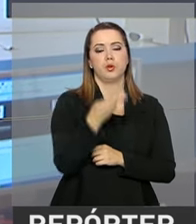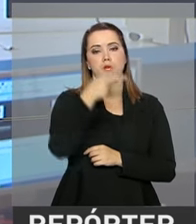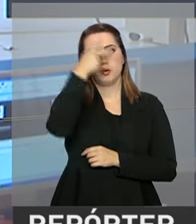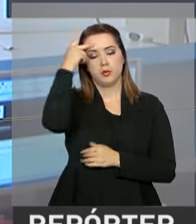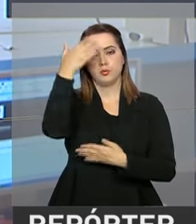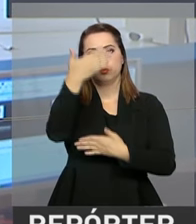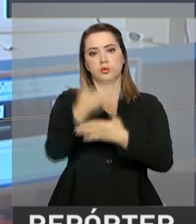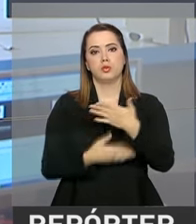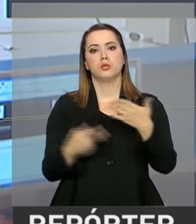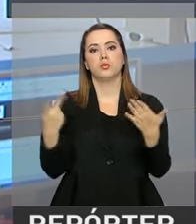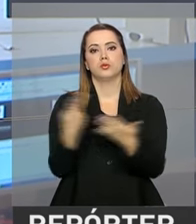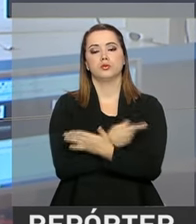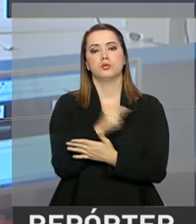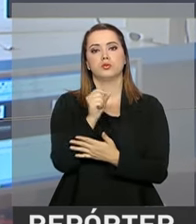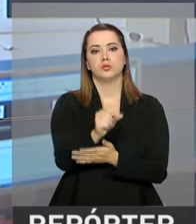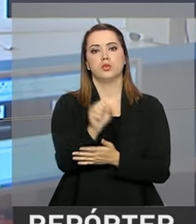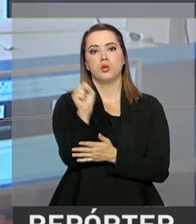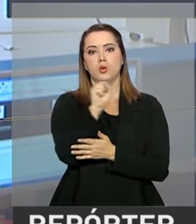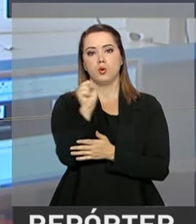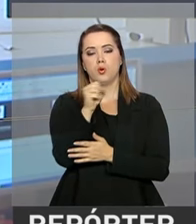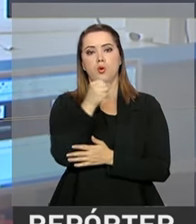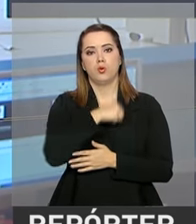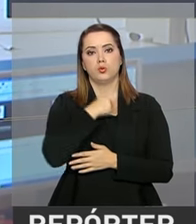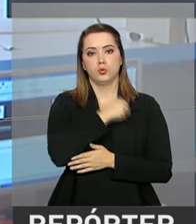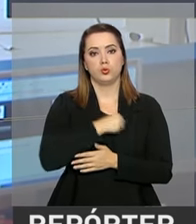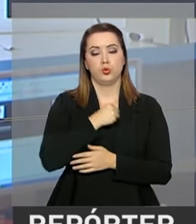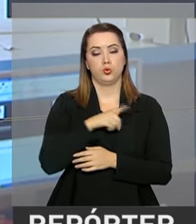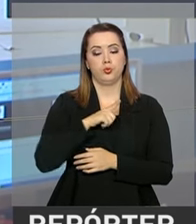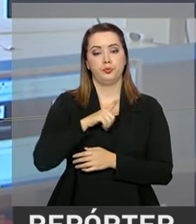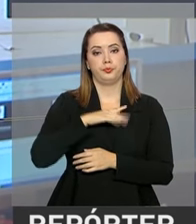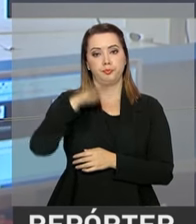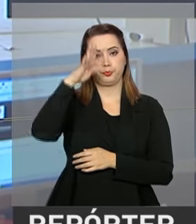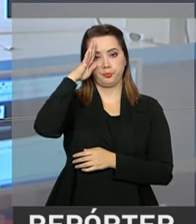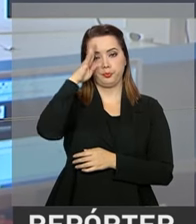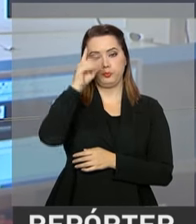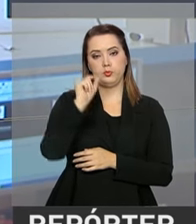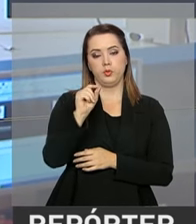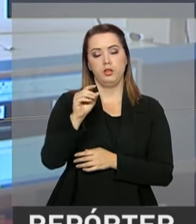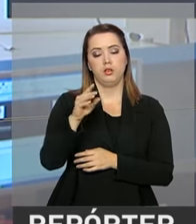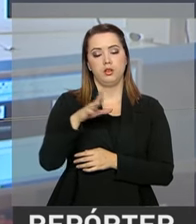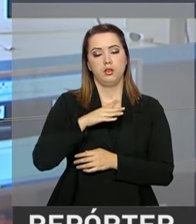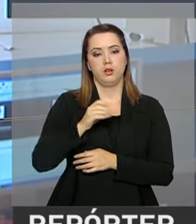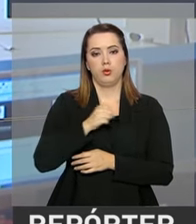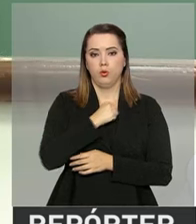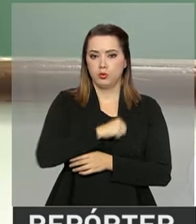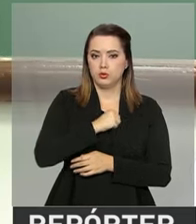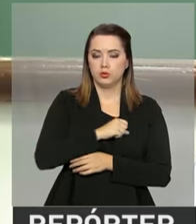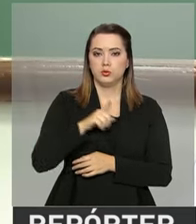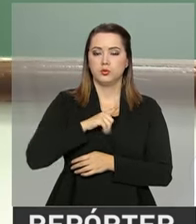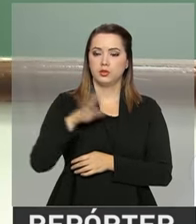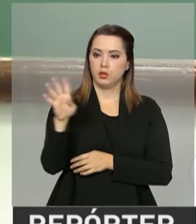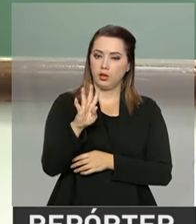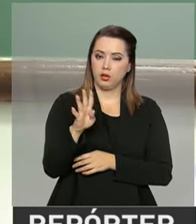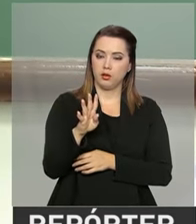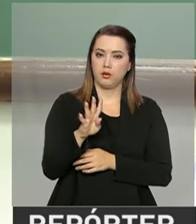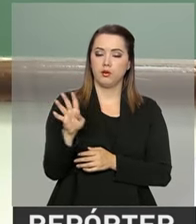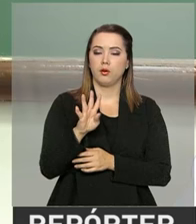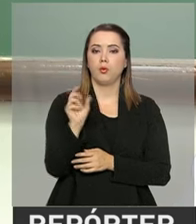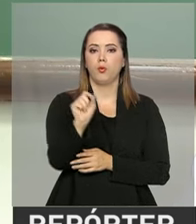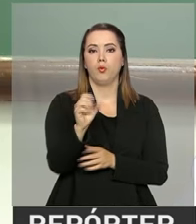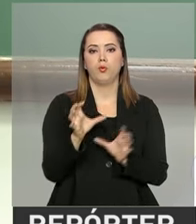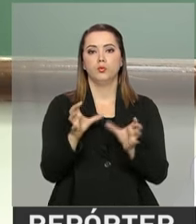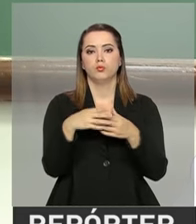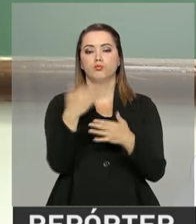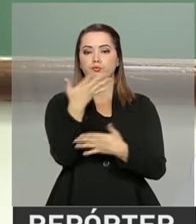no dia 8 de outubro, bem pertinho do Enem, que será realizado nos dias 5 e 6 de novembro. Leonardo, de